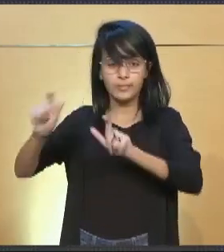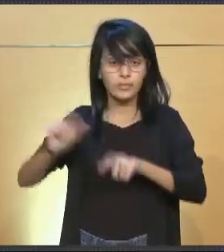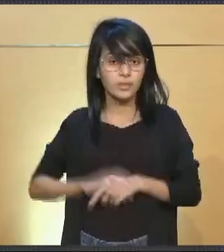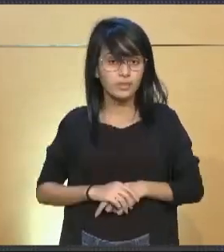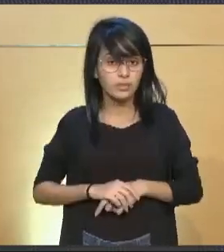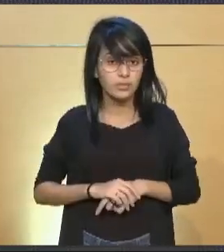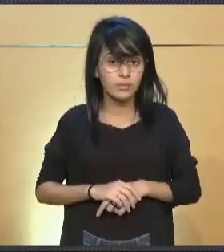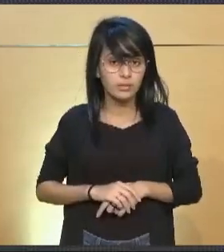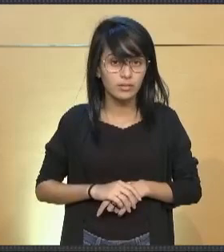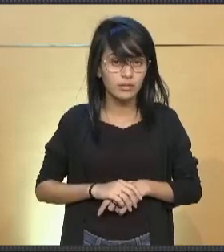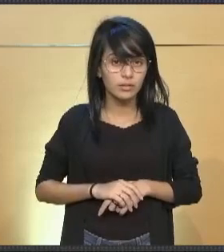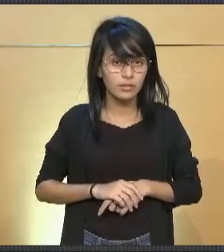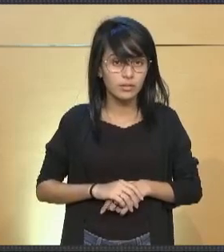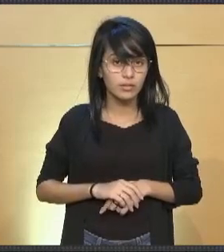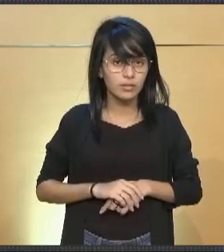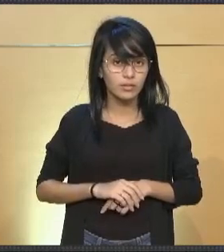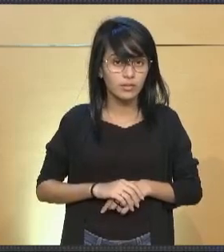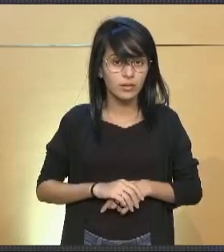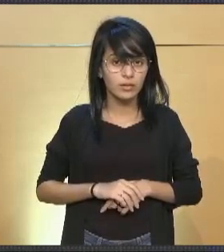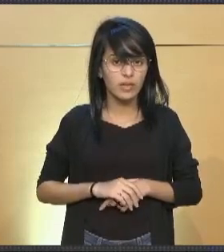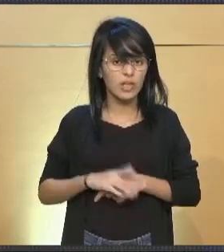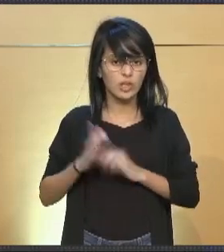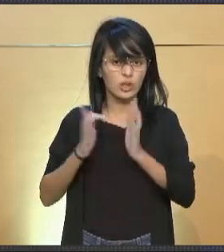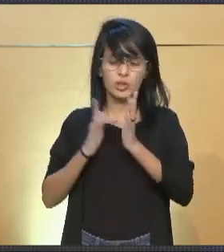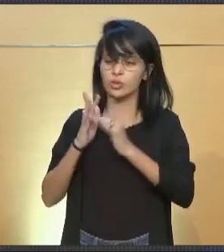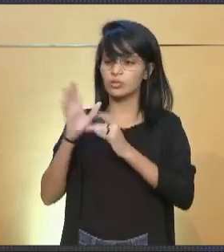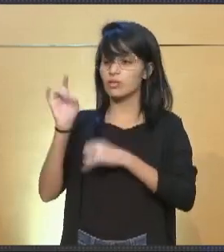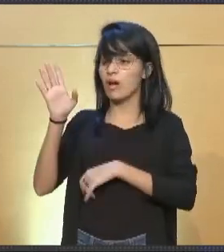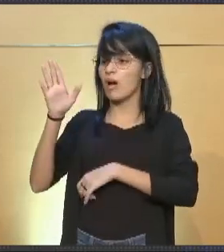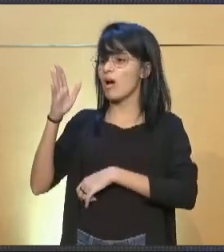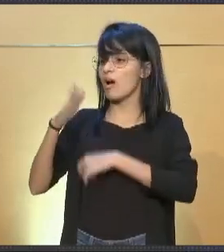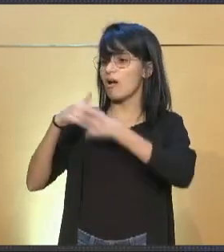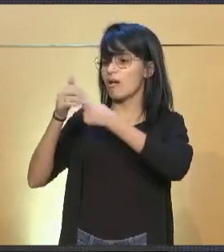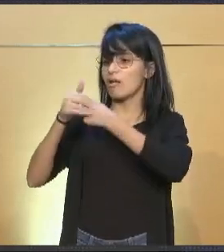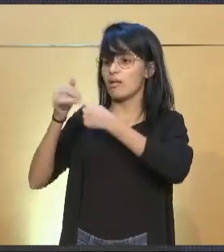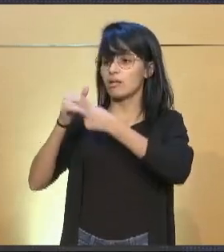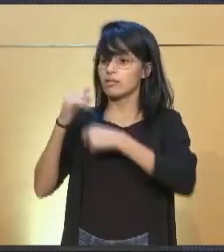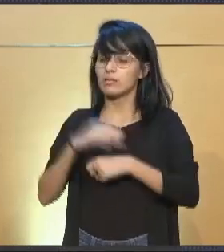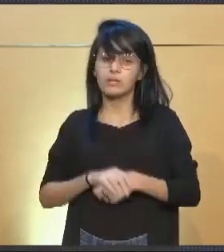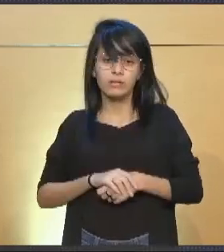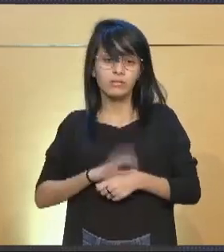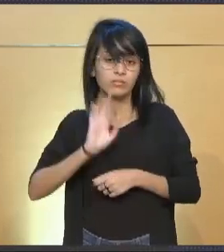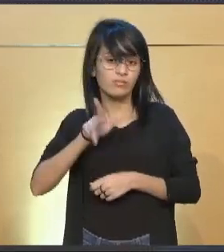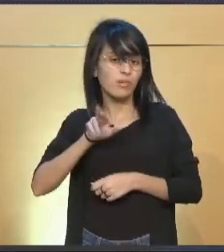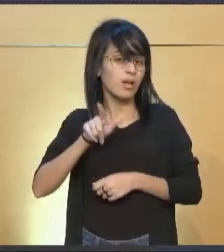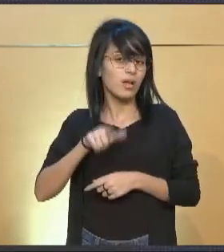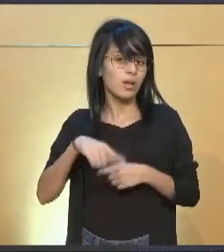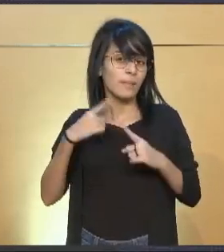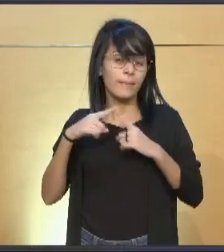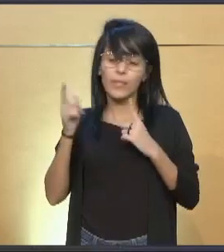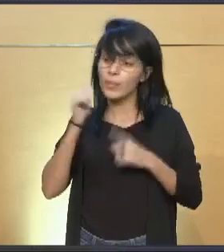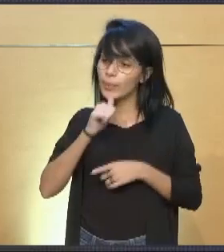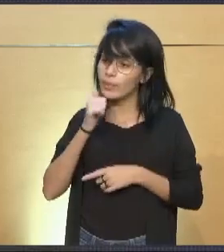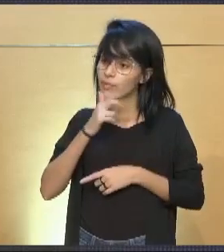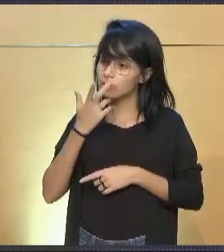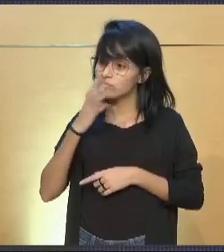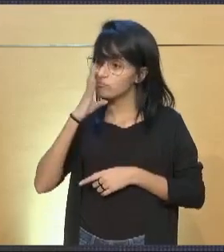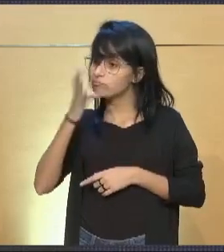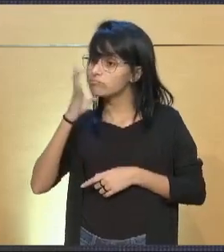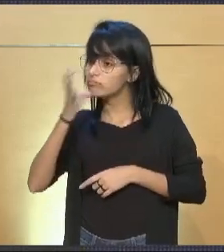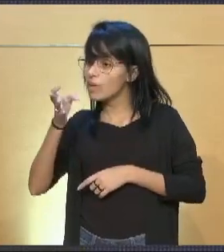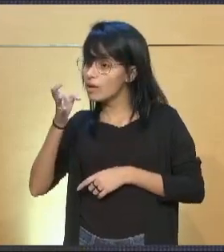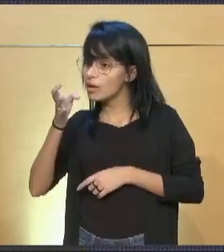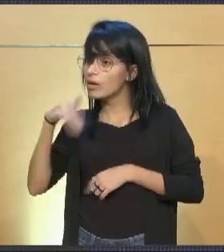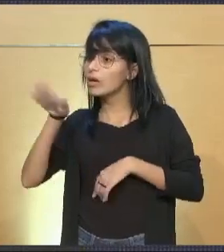e o adultério ali, não é que Jesus passou a mão na cabeça da mulher. Jesus disse, mulher, onde estão seus acusadores? Não tem, também não te